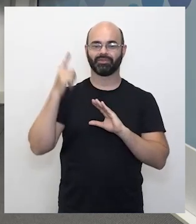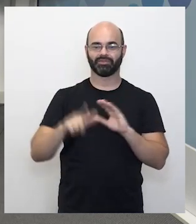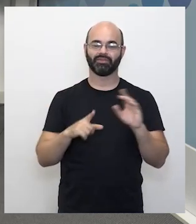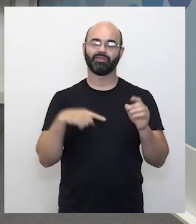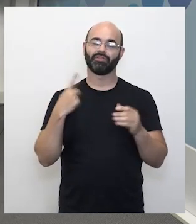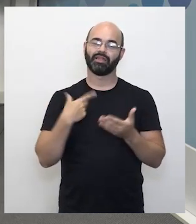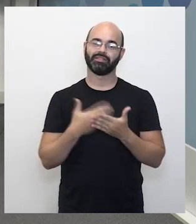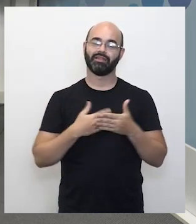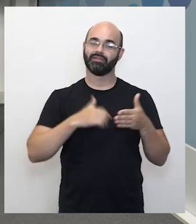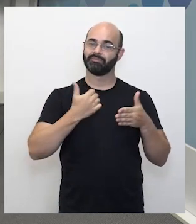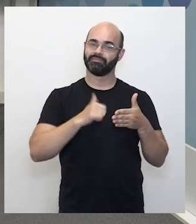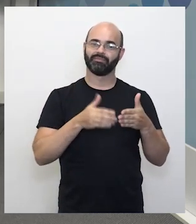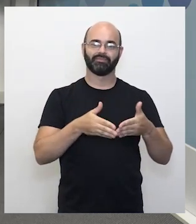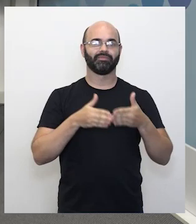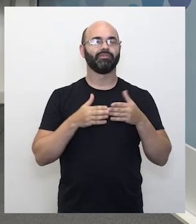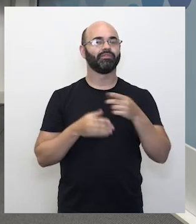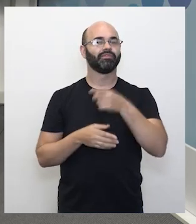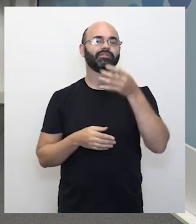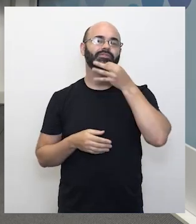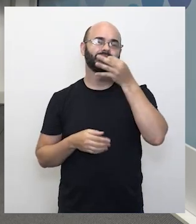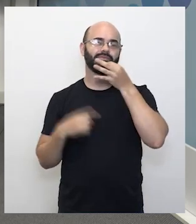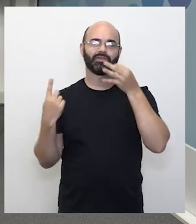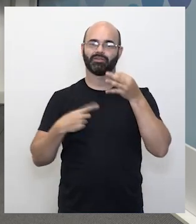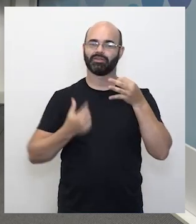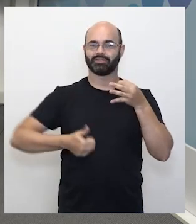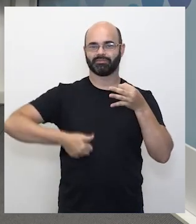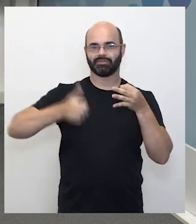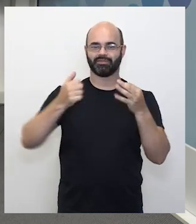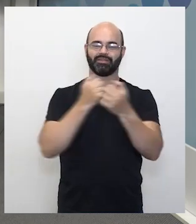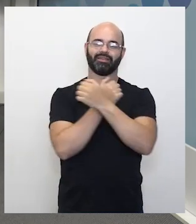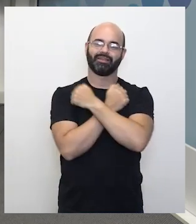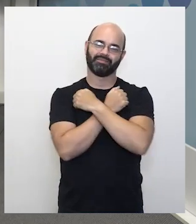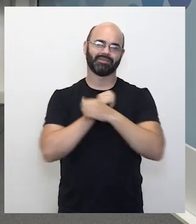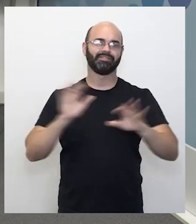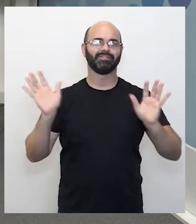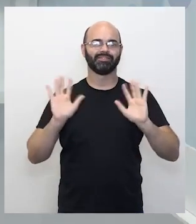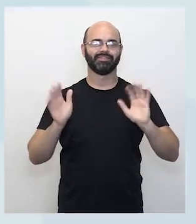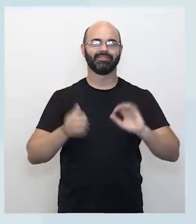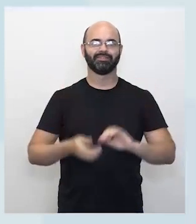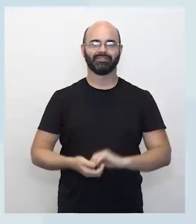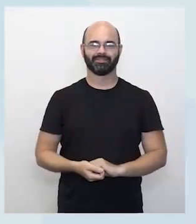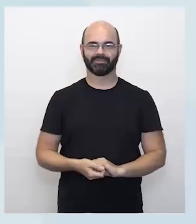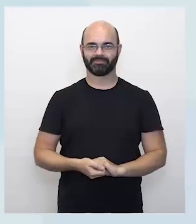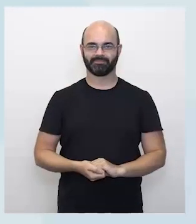a nossa aula, as sugestões são sempre importantes para a gente melhorar. Um abraço, tchau, tchau.